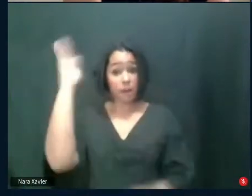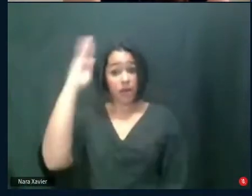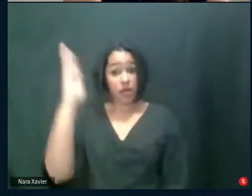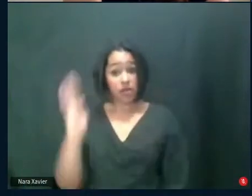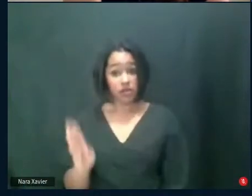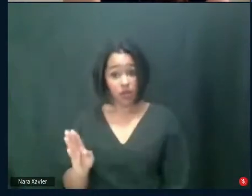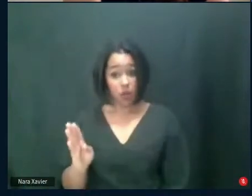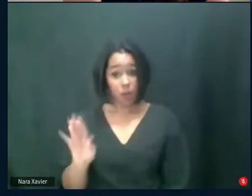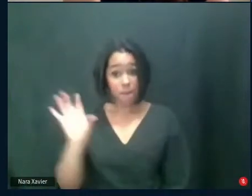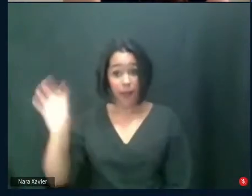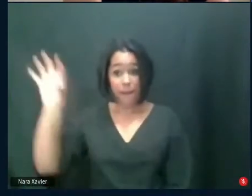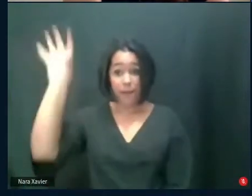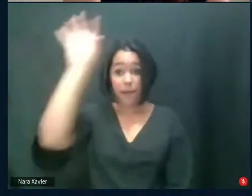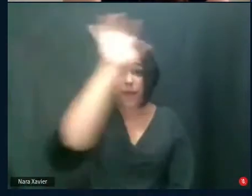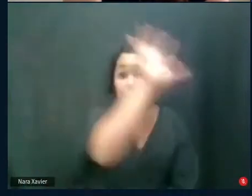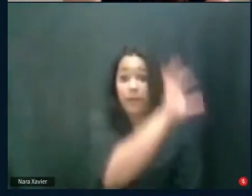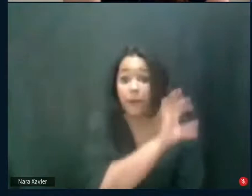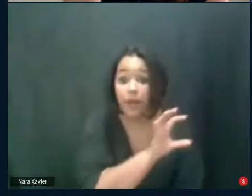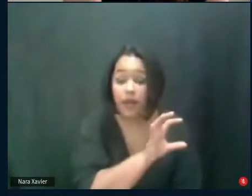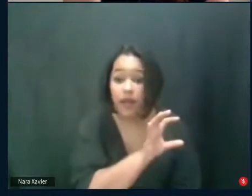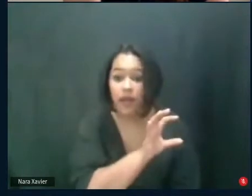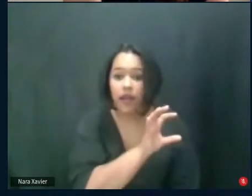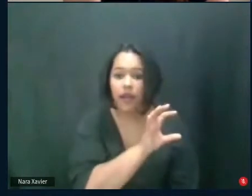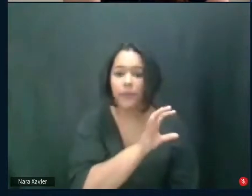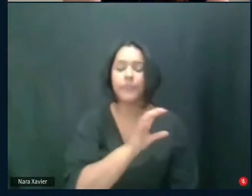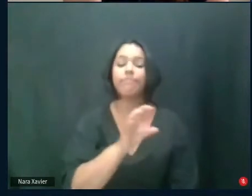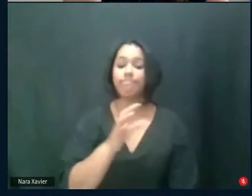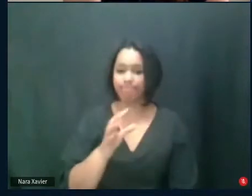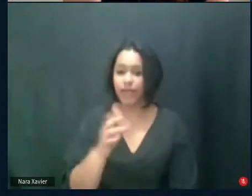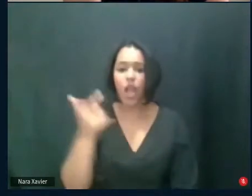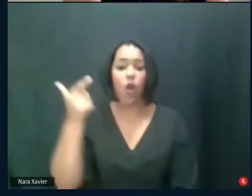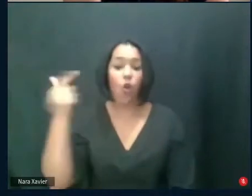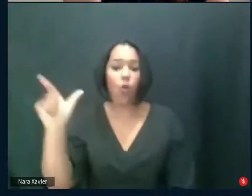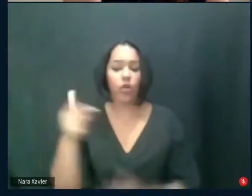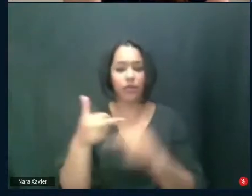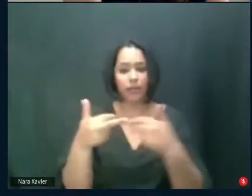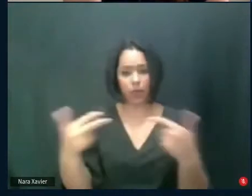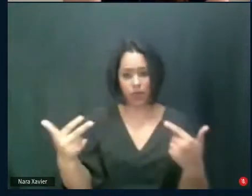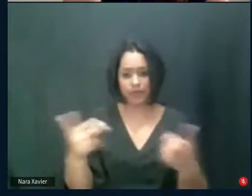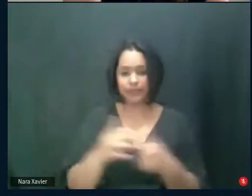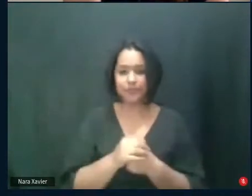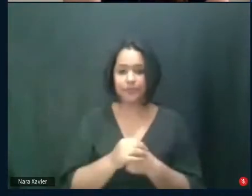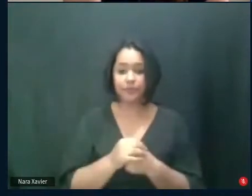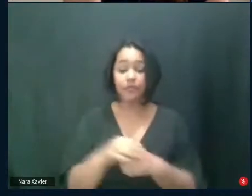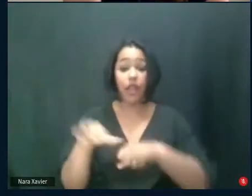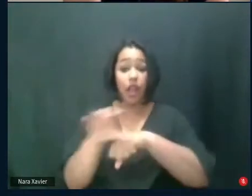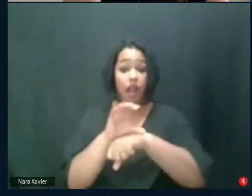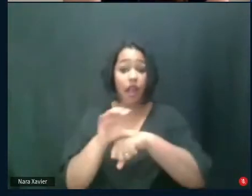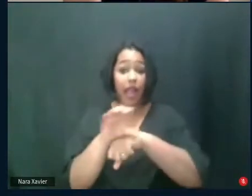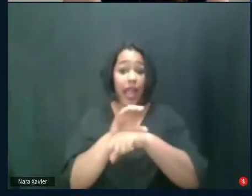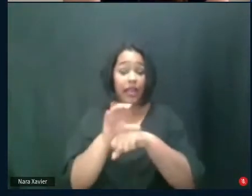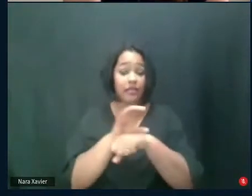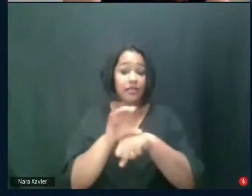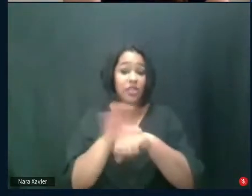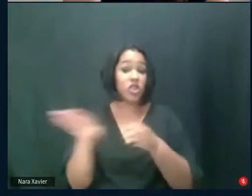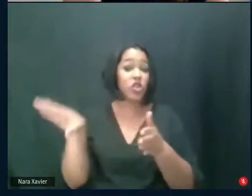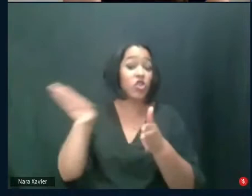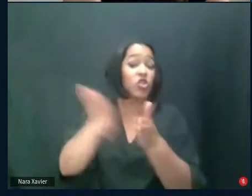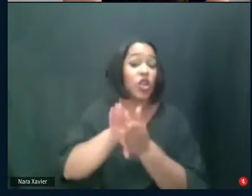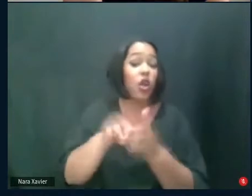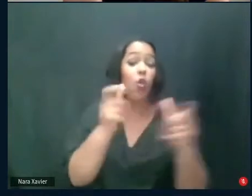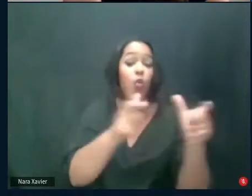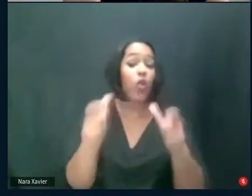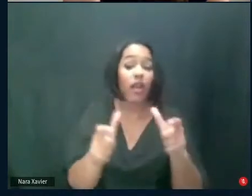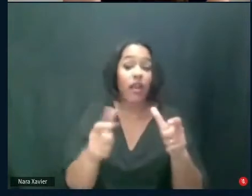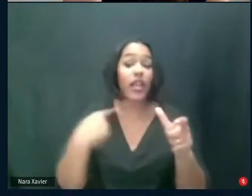sendo 38 polos. E a outra questão, professora, é que ele atinge um lugar que a gente não chega,